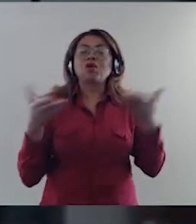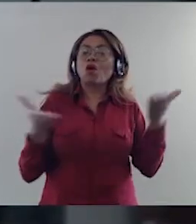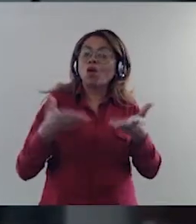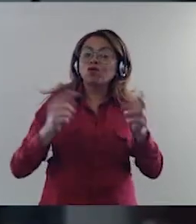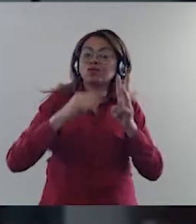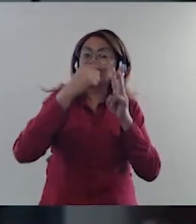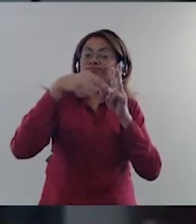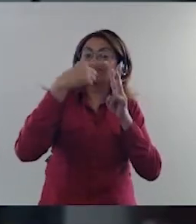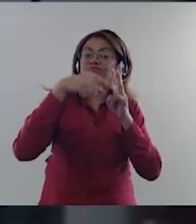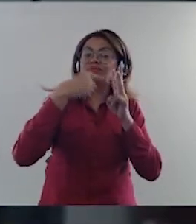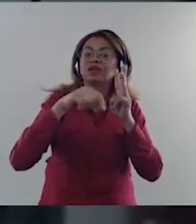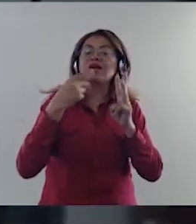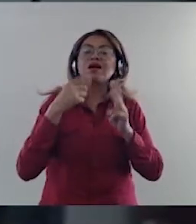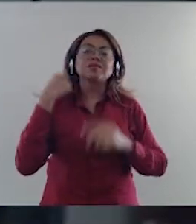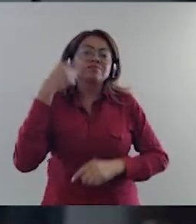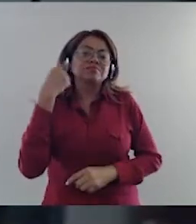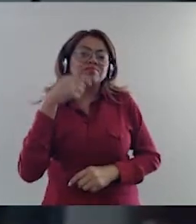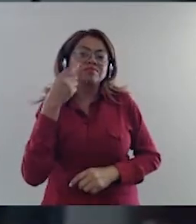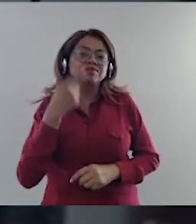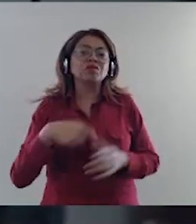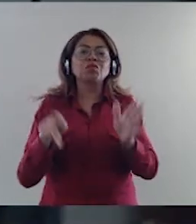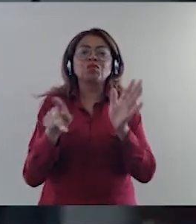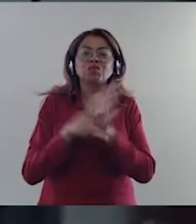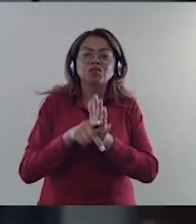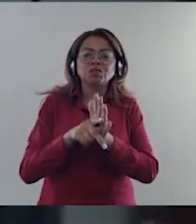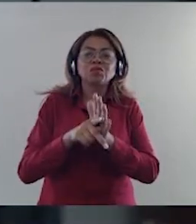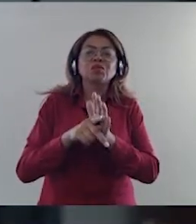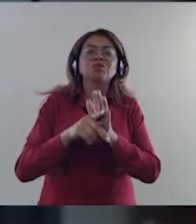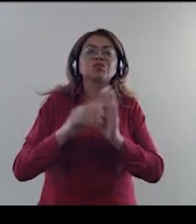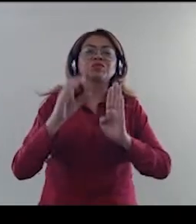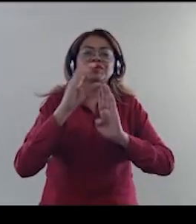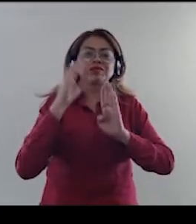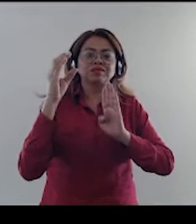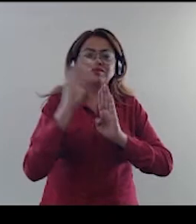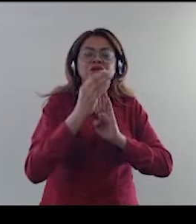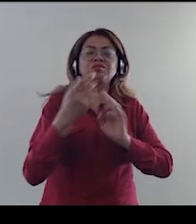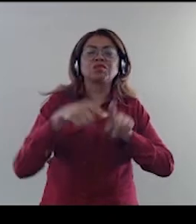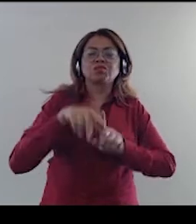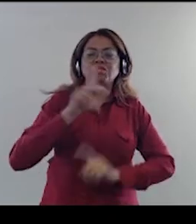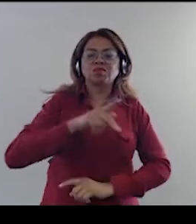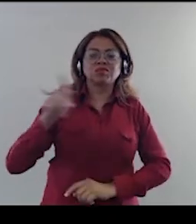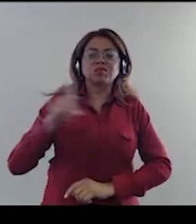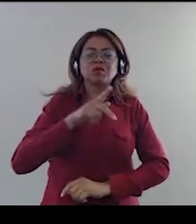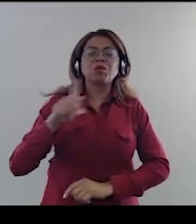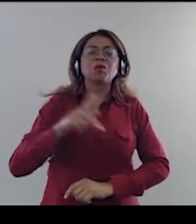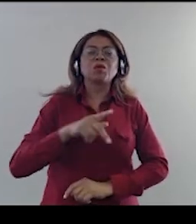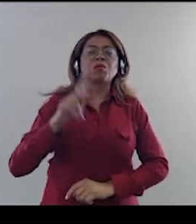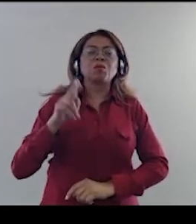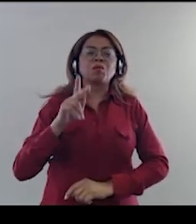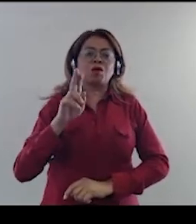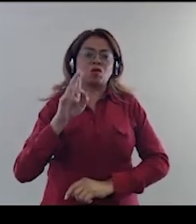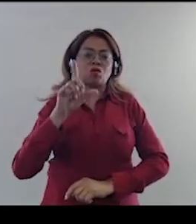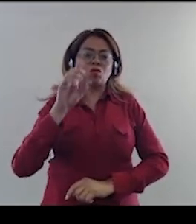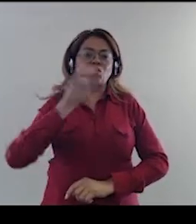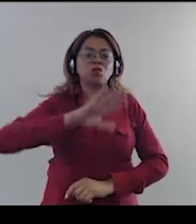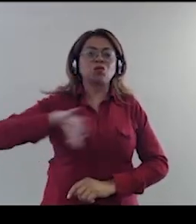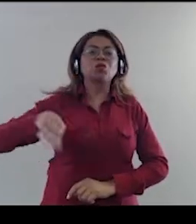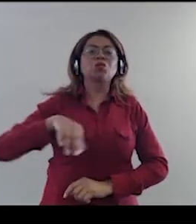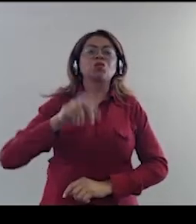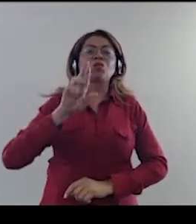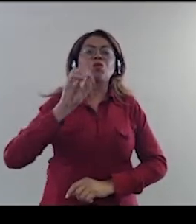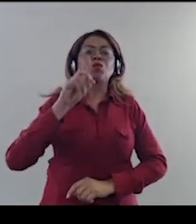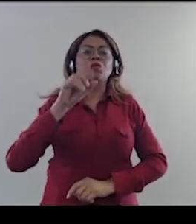sem mais demora, honrado com a presença dos colegas professor Paulo Lobo, professor Venceslau Tavares, professor Rodrigo